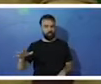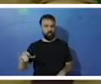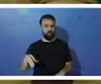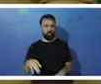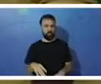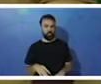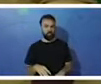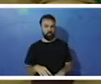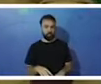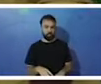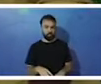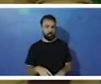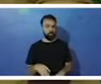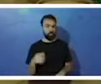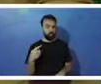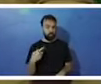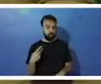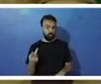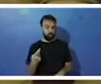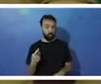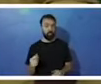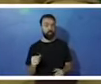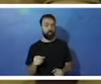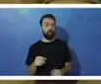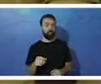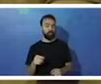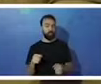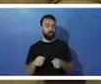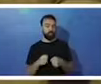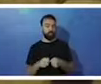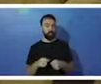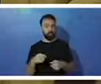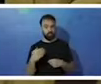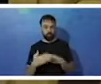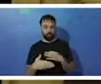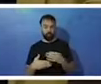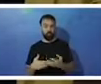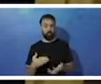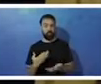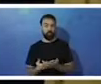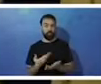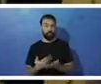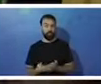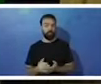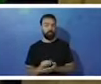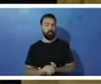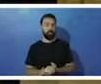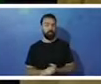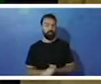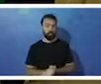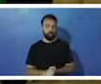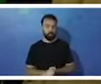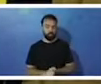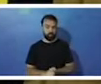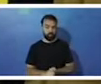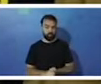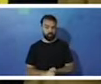porque vocês resolverão comigo na próxima aula, combinado? Essa fica para outro